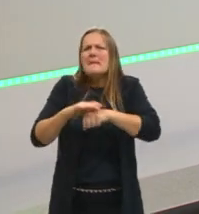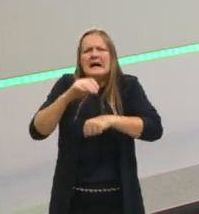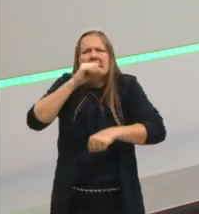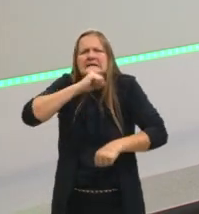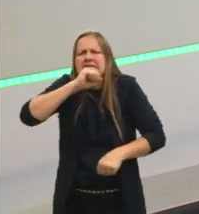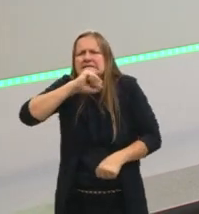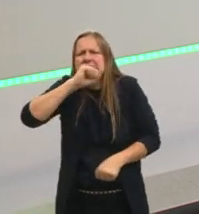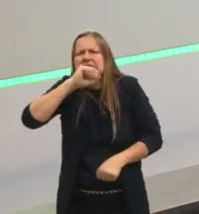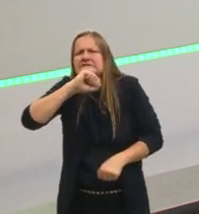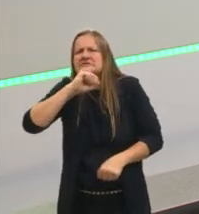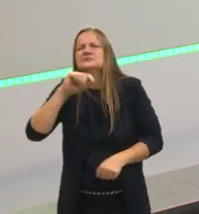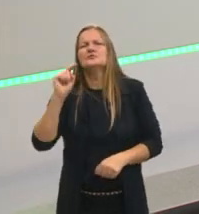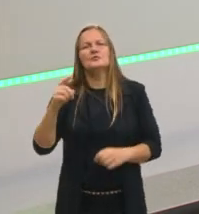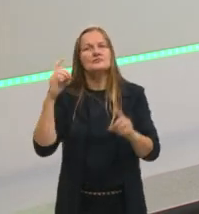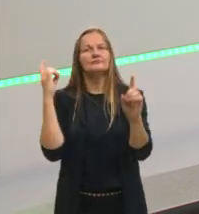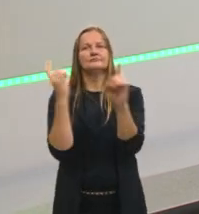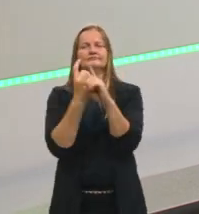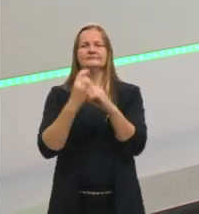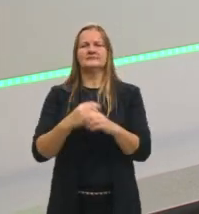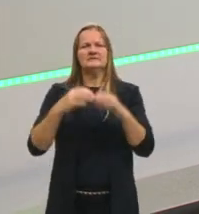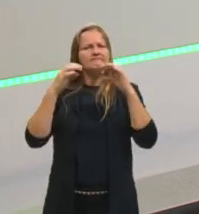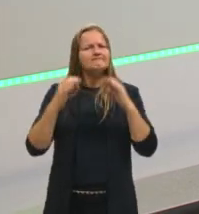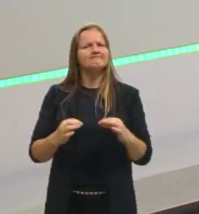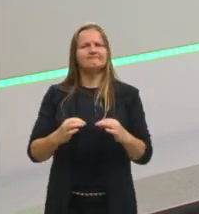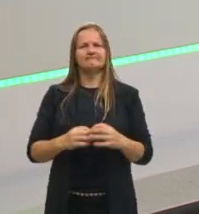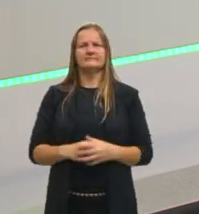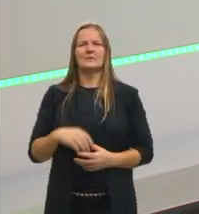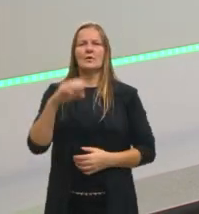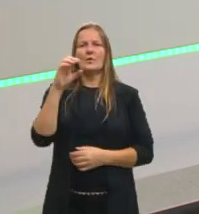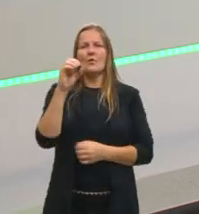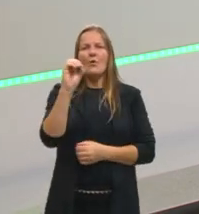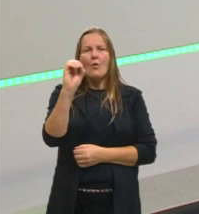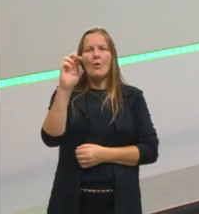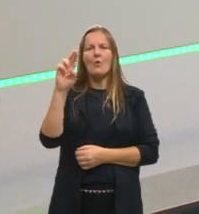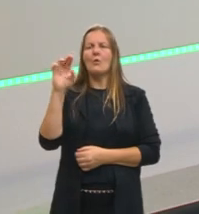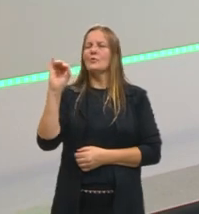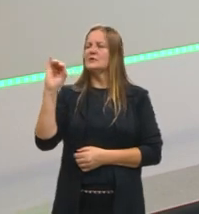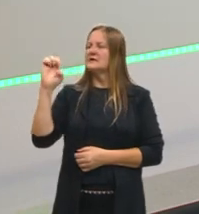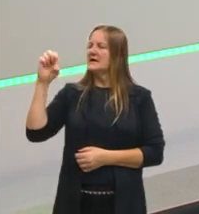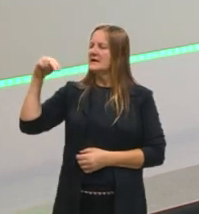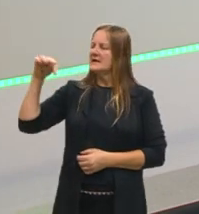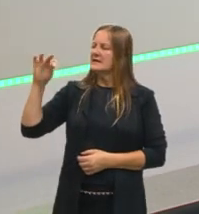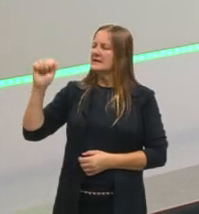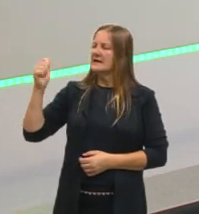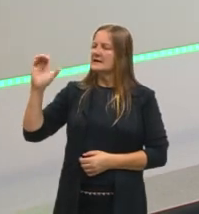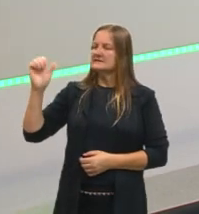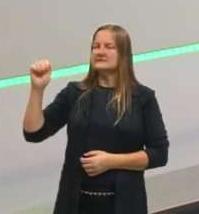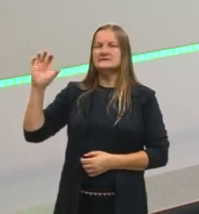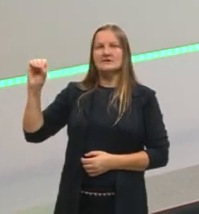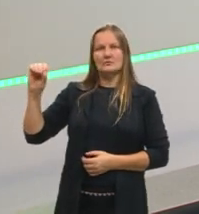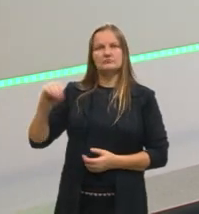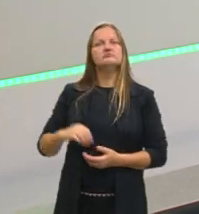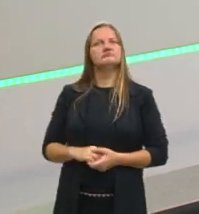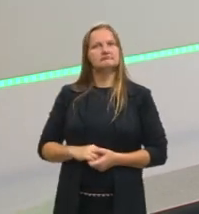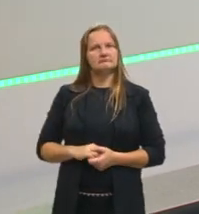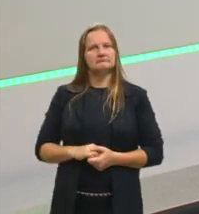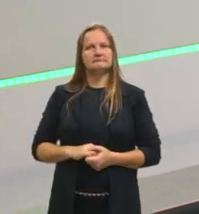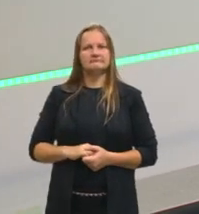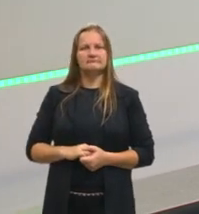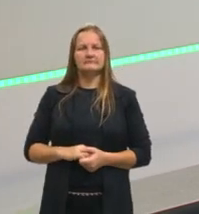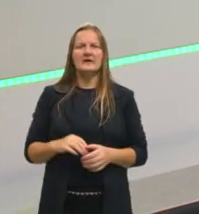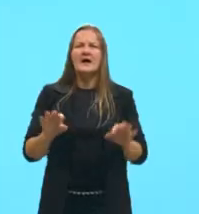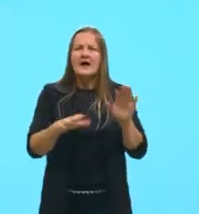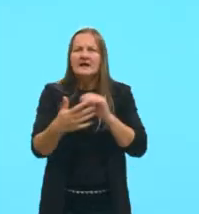temos tá a gurizada né ela tem ali a sua precisão aqui tá a partes da bússola né como eu trouxe para vocês muitas vezes pode aparecer aí